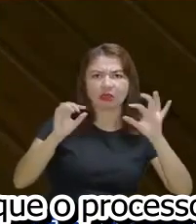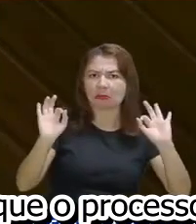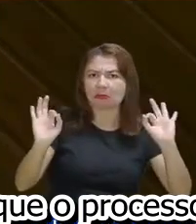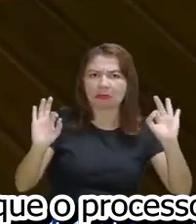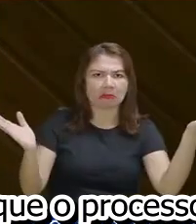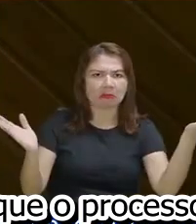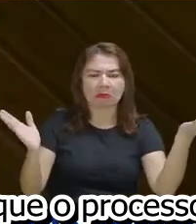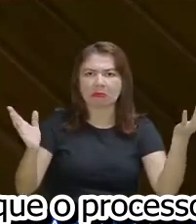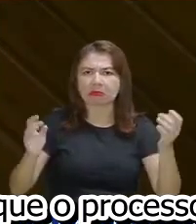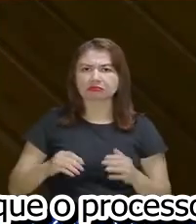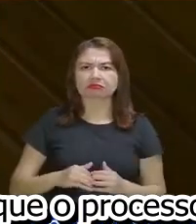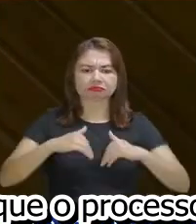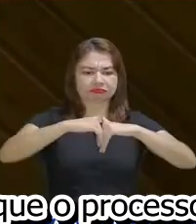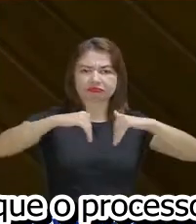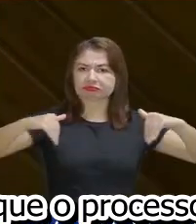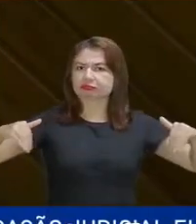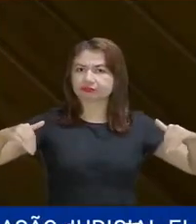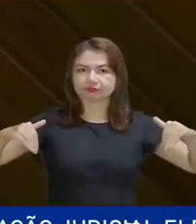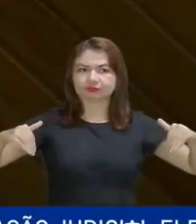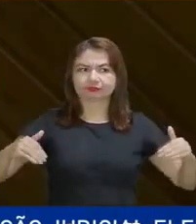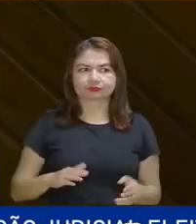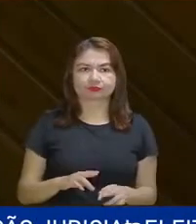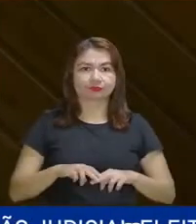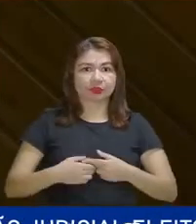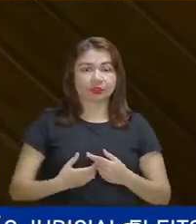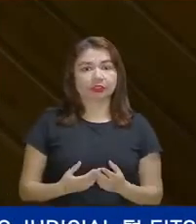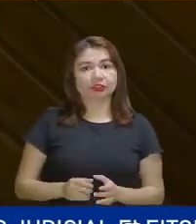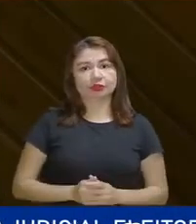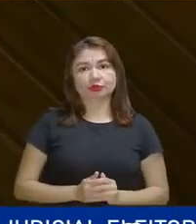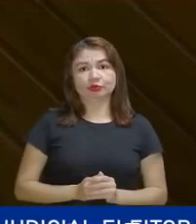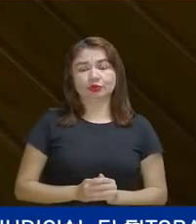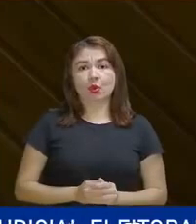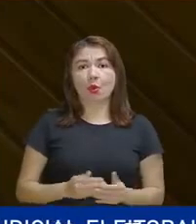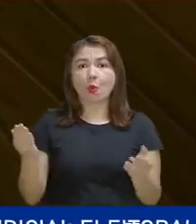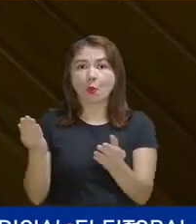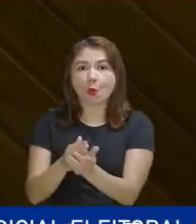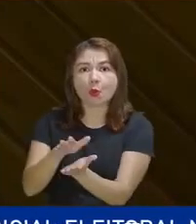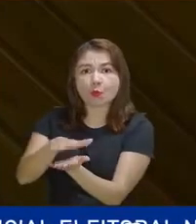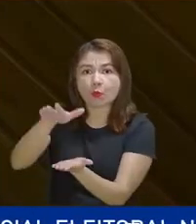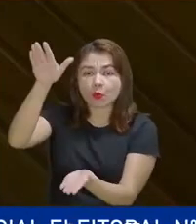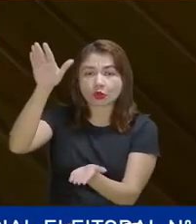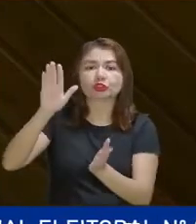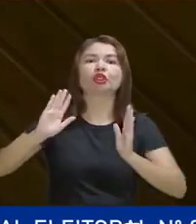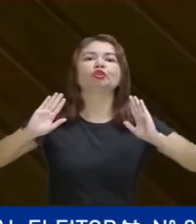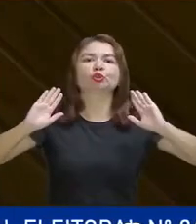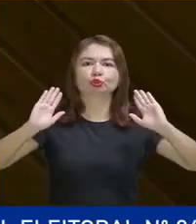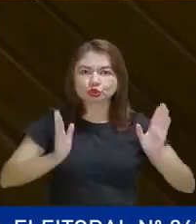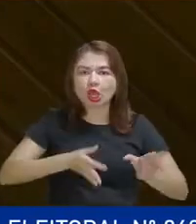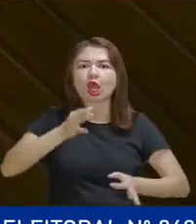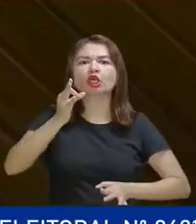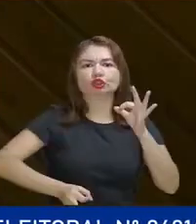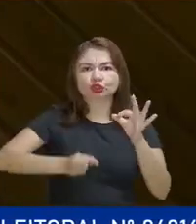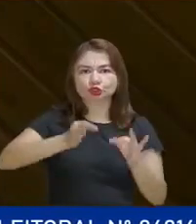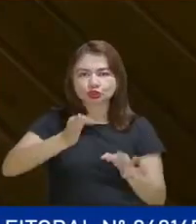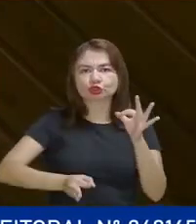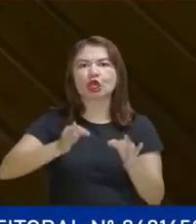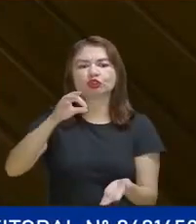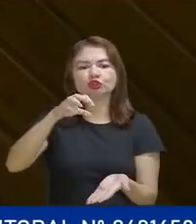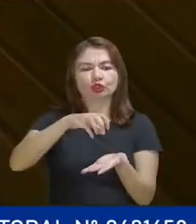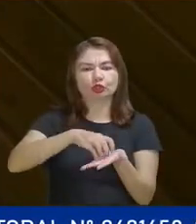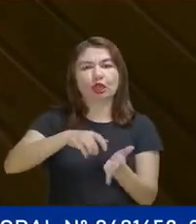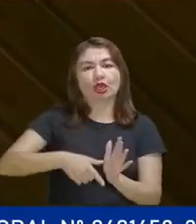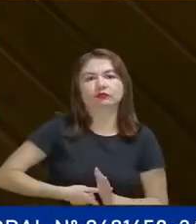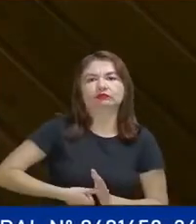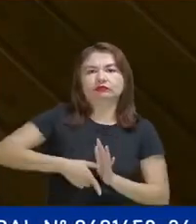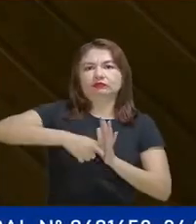preliminares, eu rogo que o processo seja julgado antecipadamente, sem apreciação do mérito, em função dessas